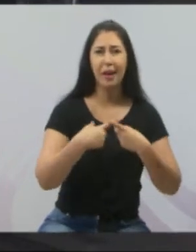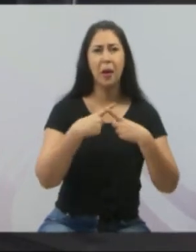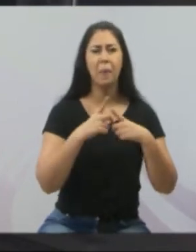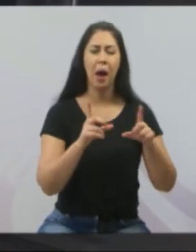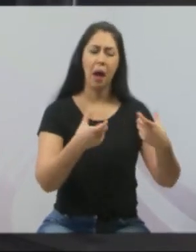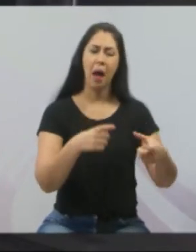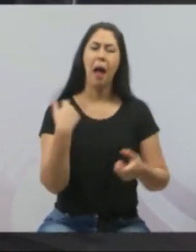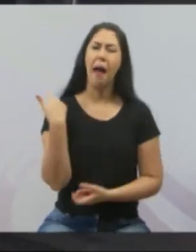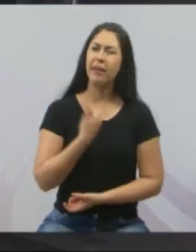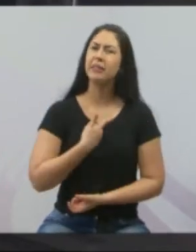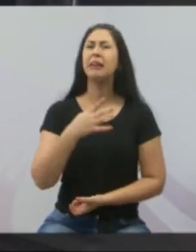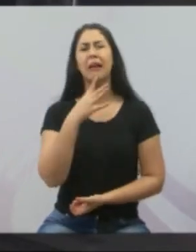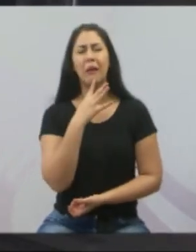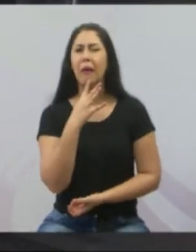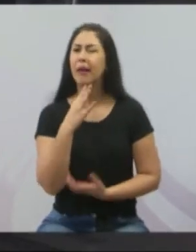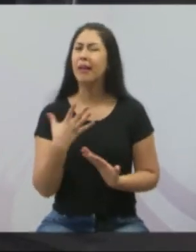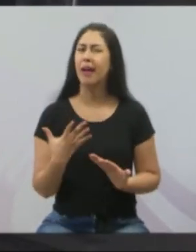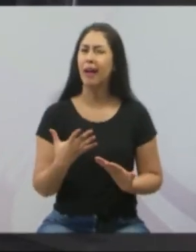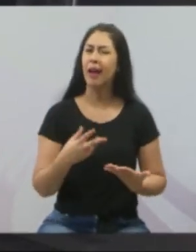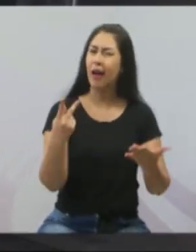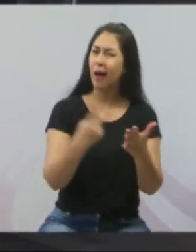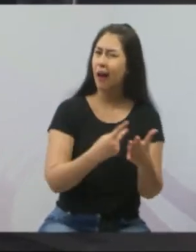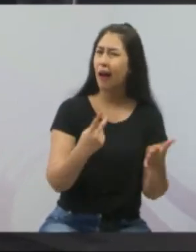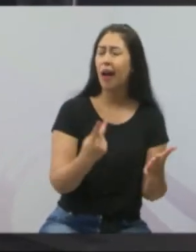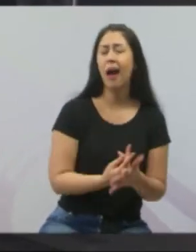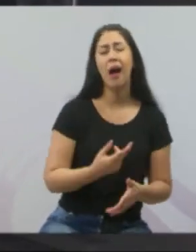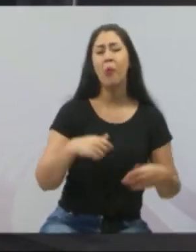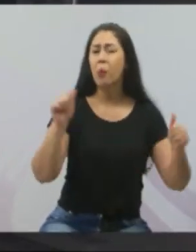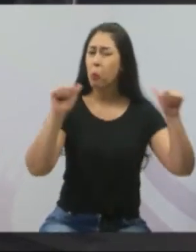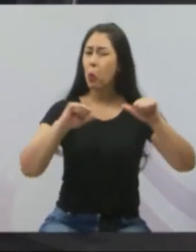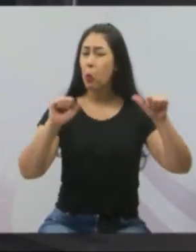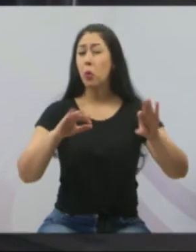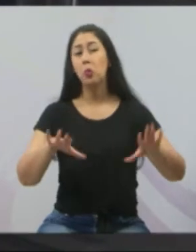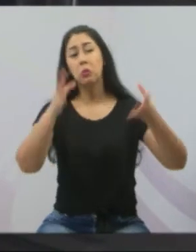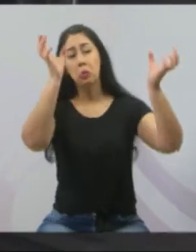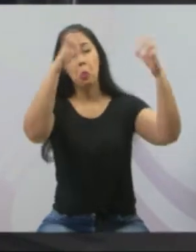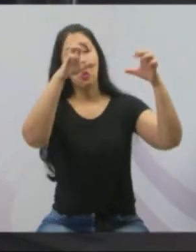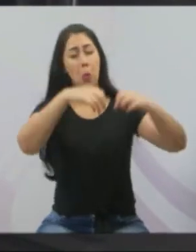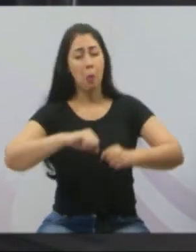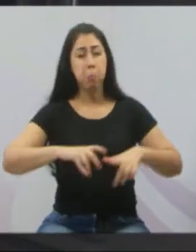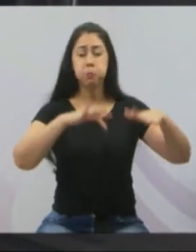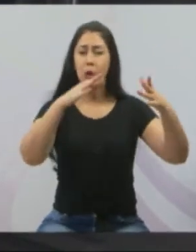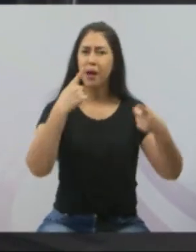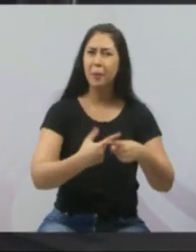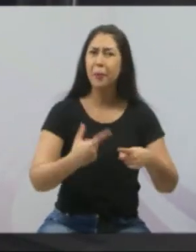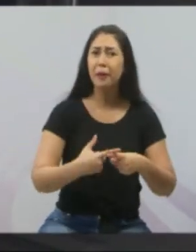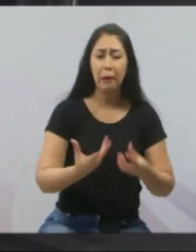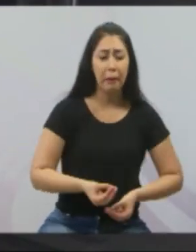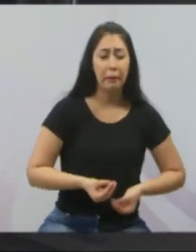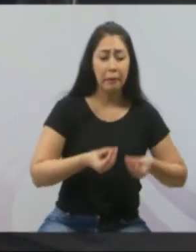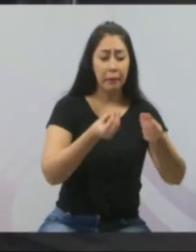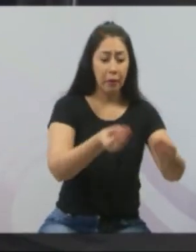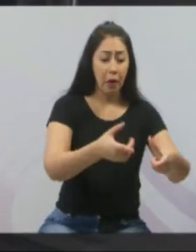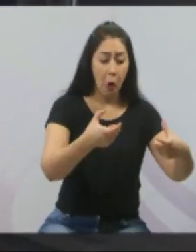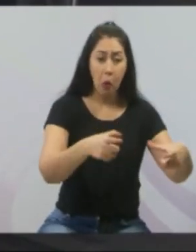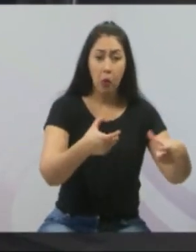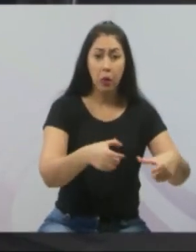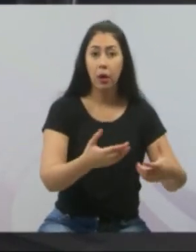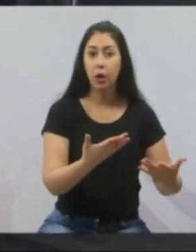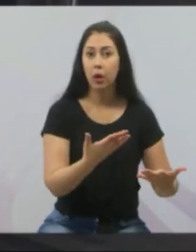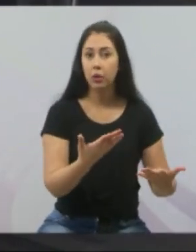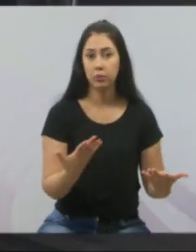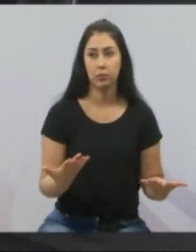cair ali dentro por algum motivo de descuido ou de não enxergar essa boca de lobo tudo destruída. Então a gente, como cabe ao Estado